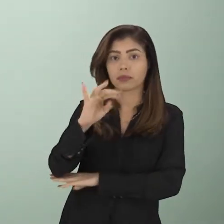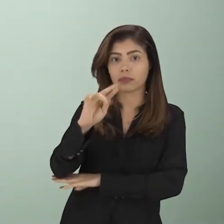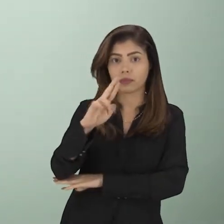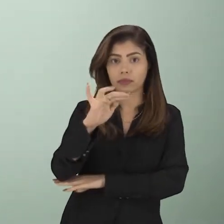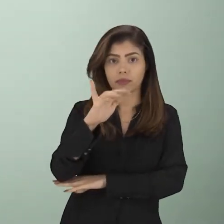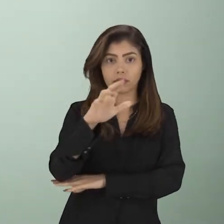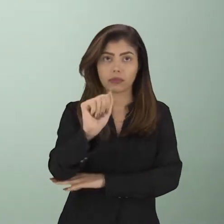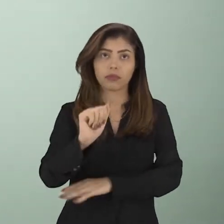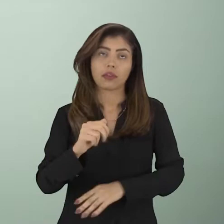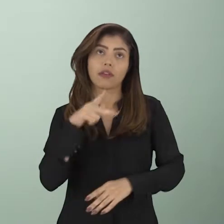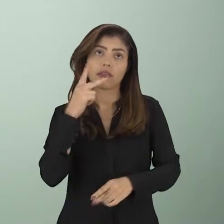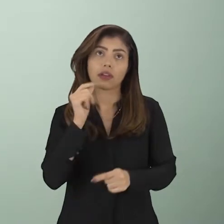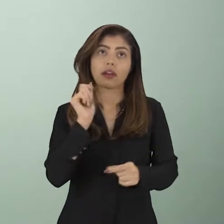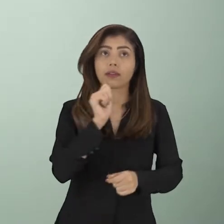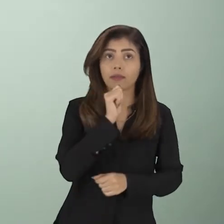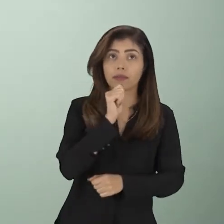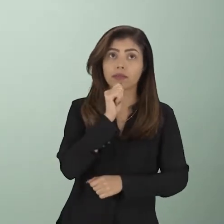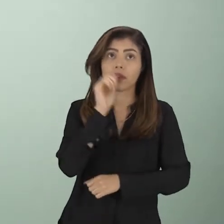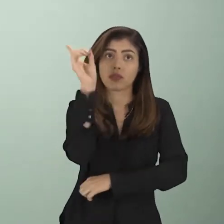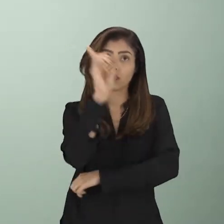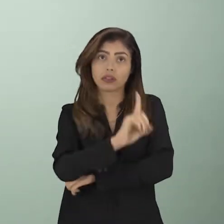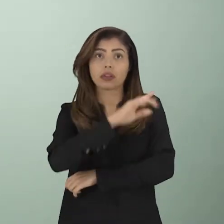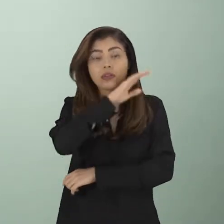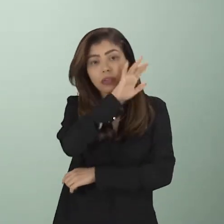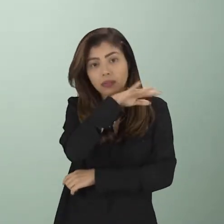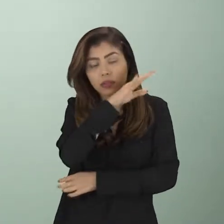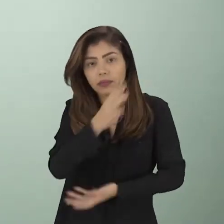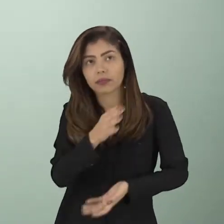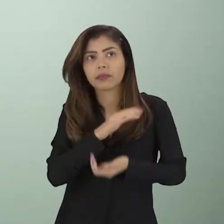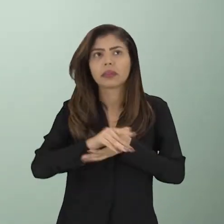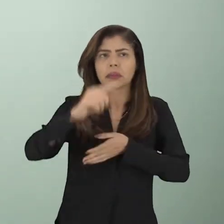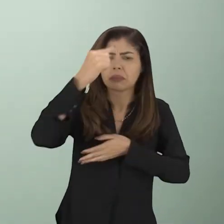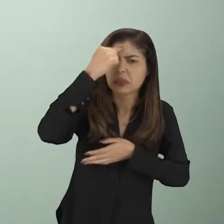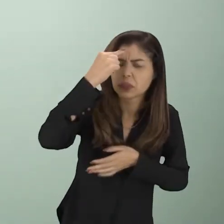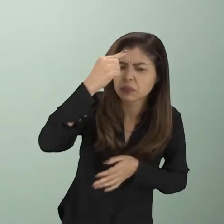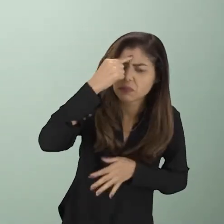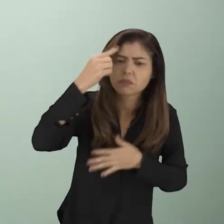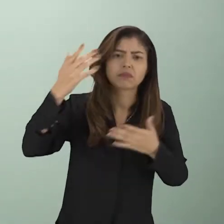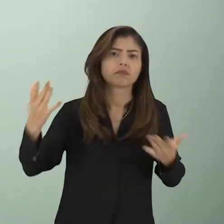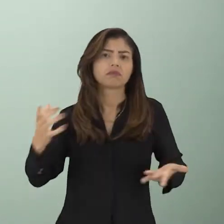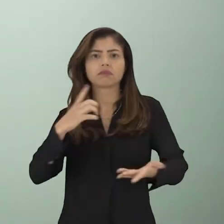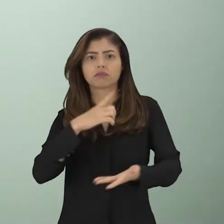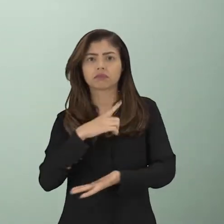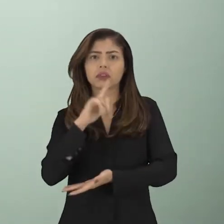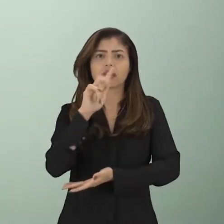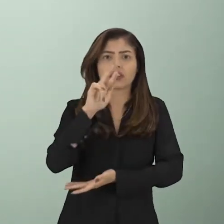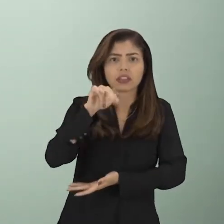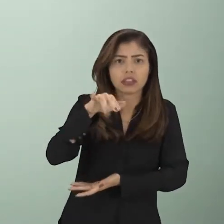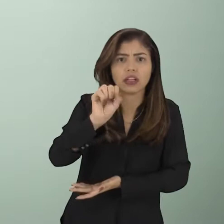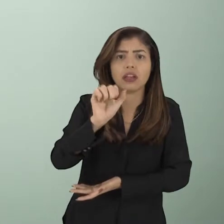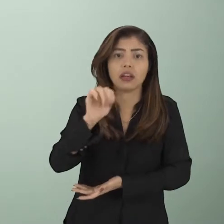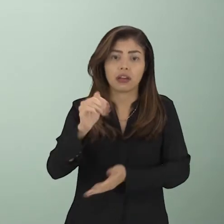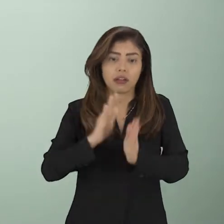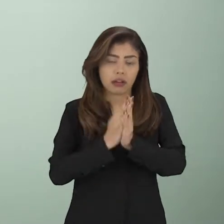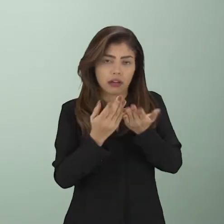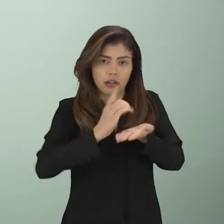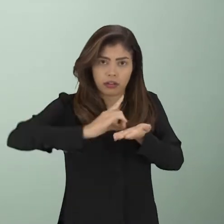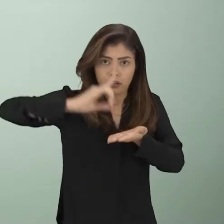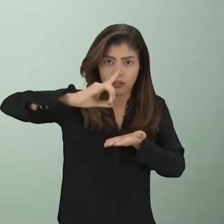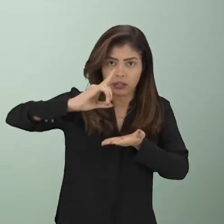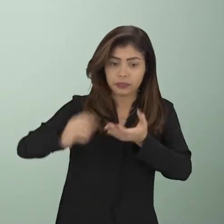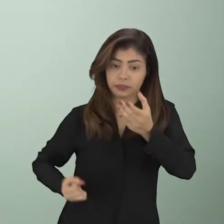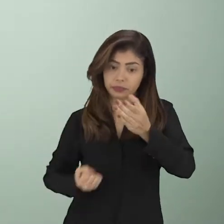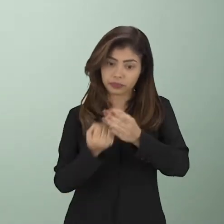sobre o direito dos animais. Lembram? Pensamento medieval. No Gênesis, na Bíblia, quando Deus